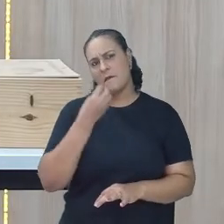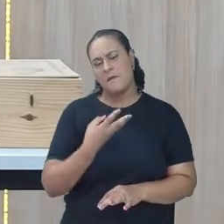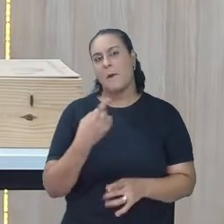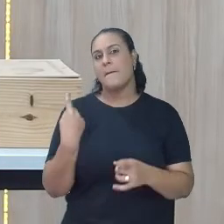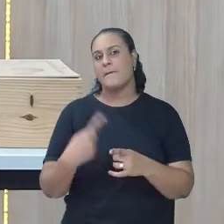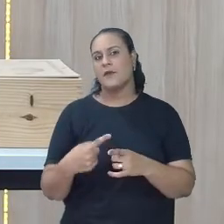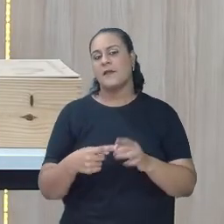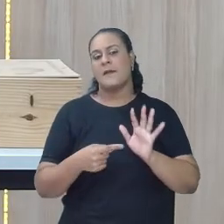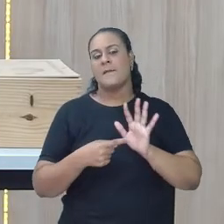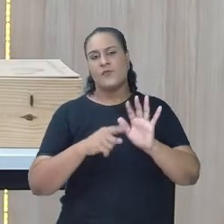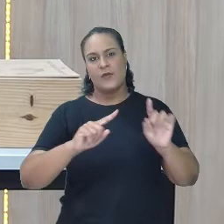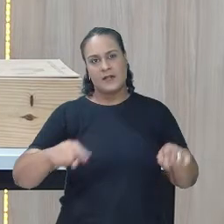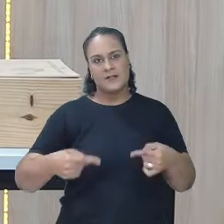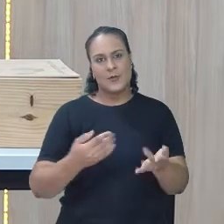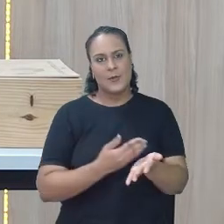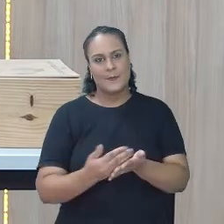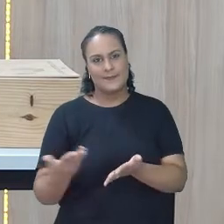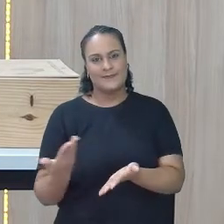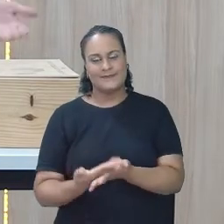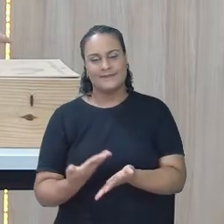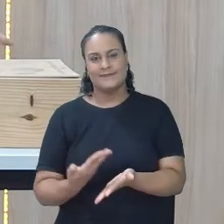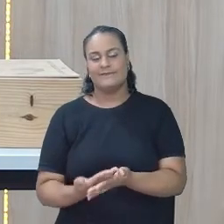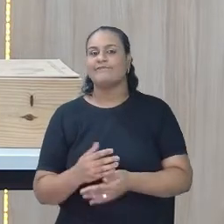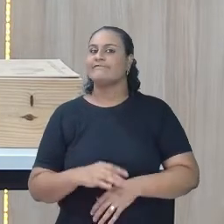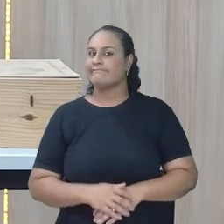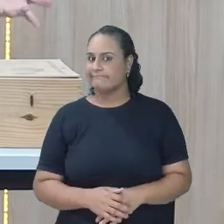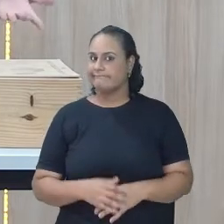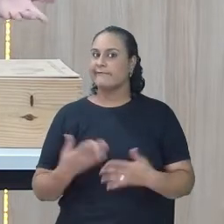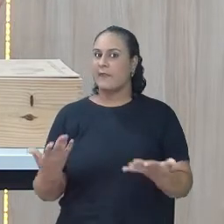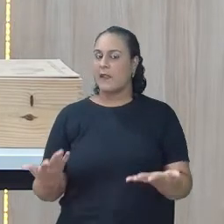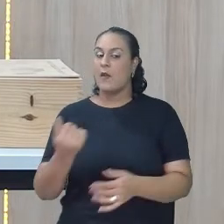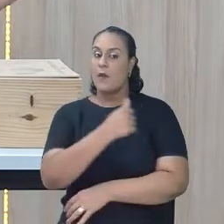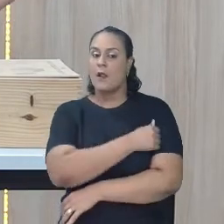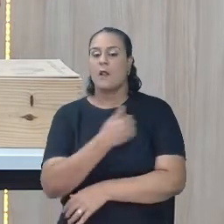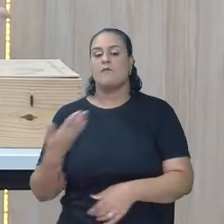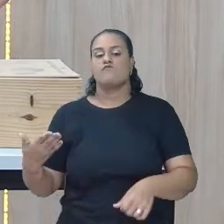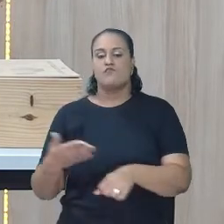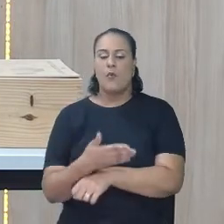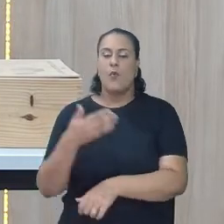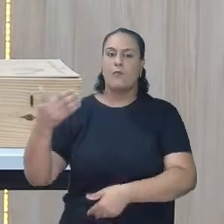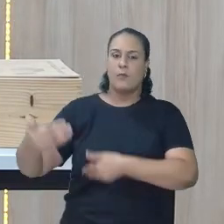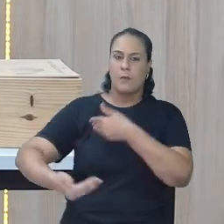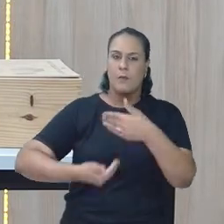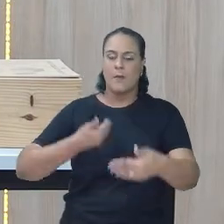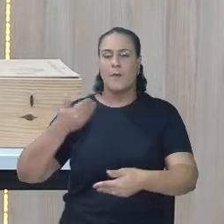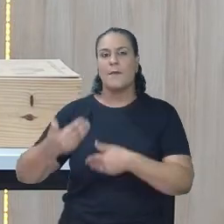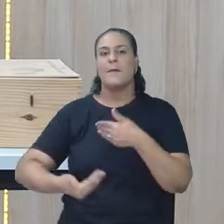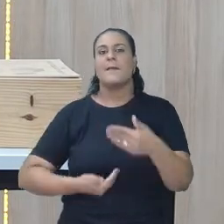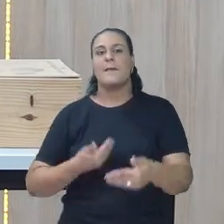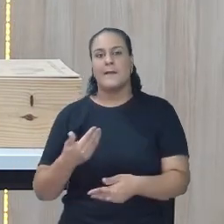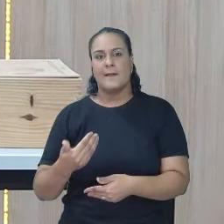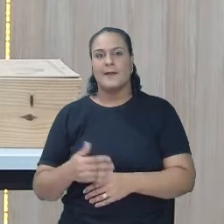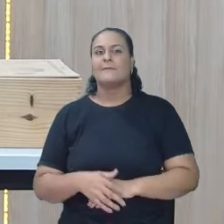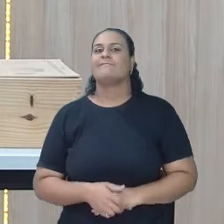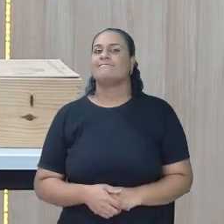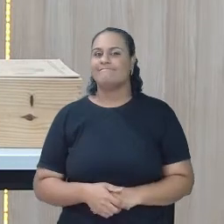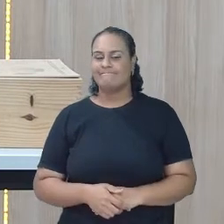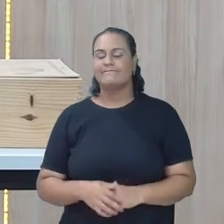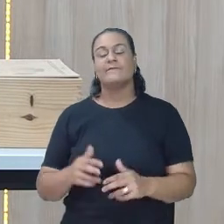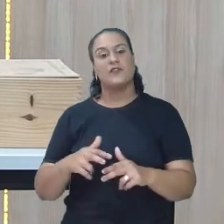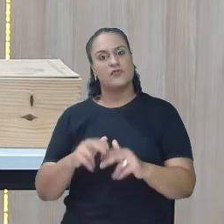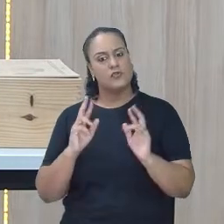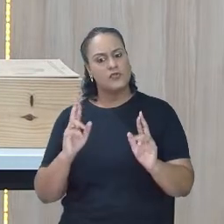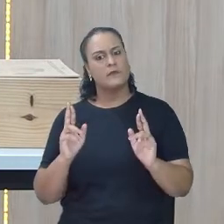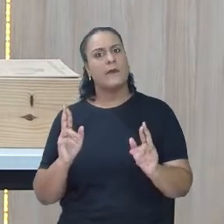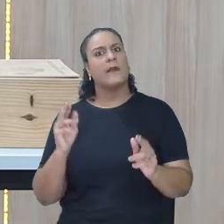tinha lançado o desafio no comecinho da aula, né? E aí o pessoal começou interagindo. E é isso que faz com que a gente produza as aulas esperando essa